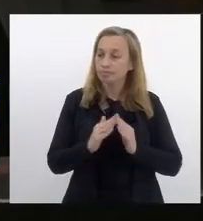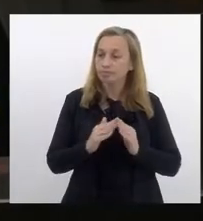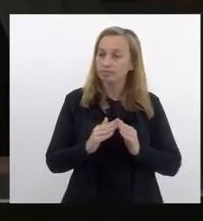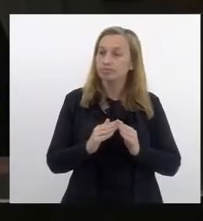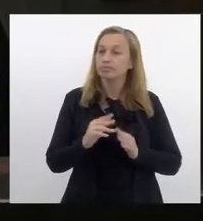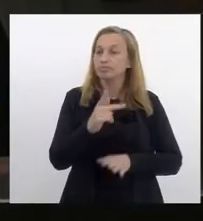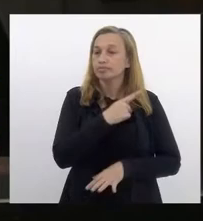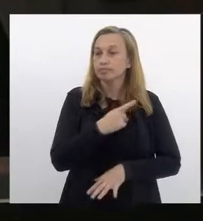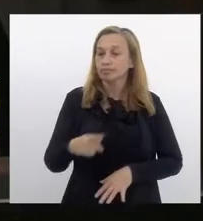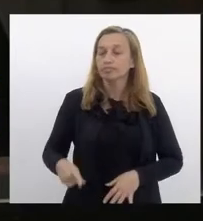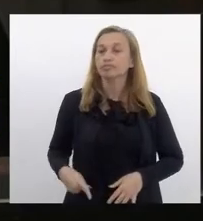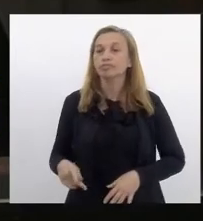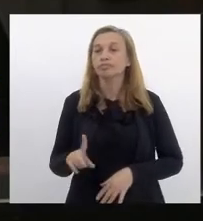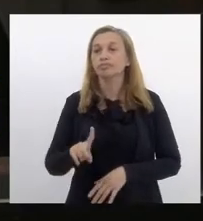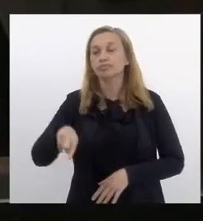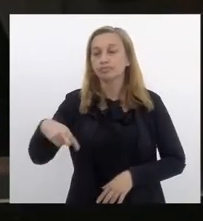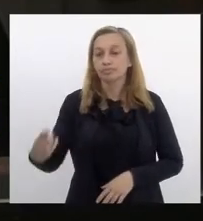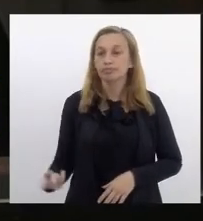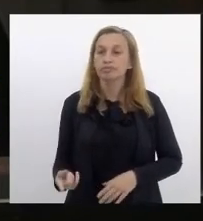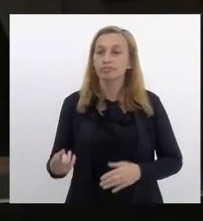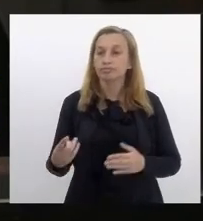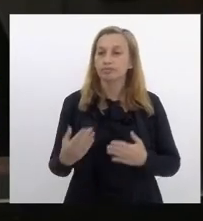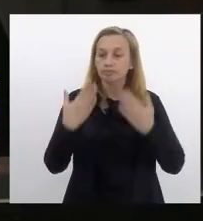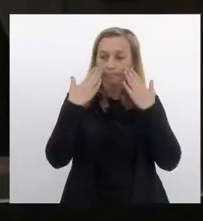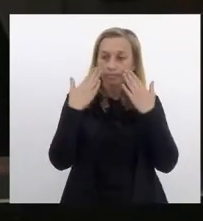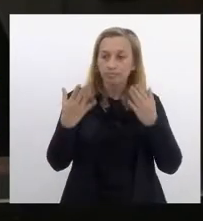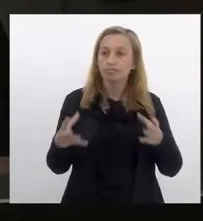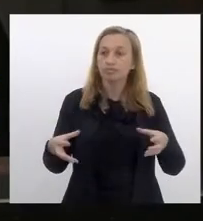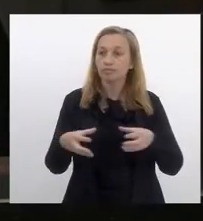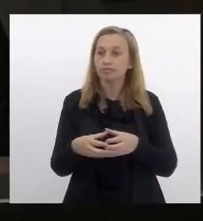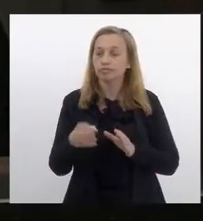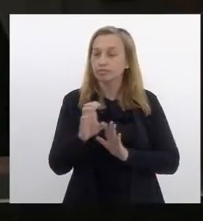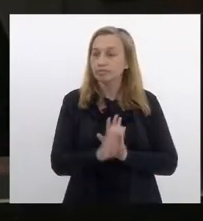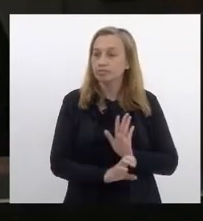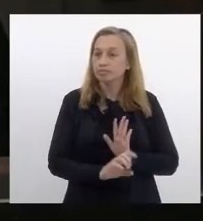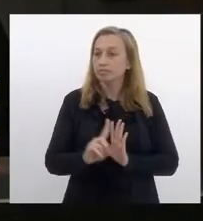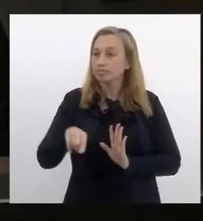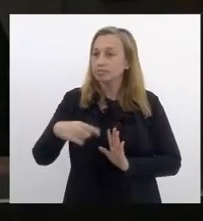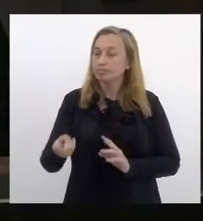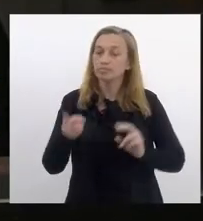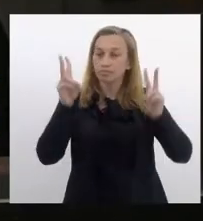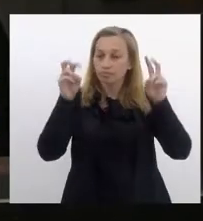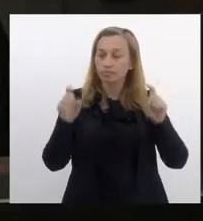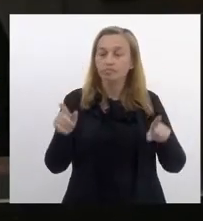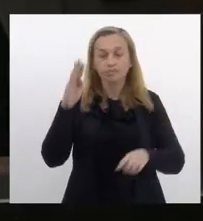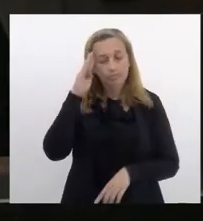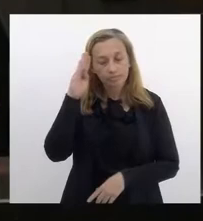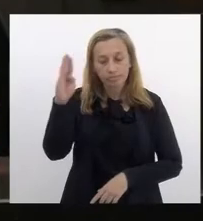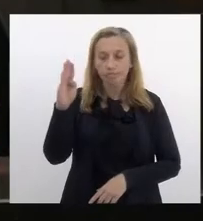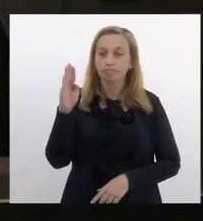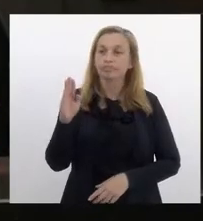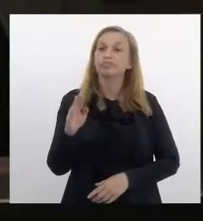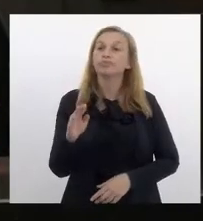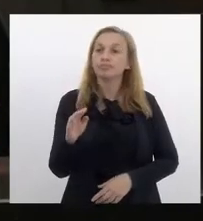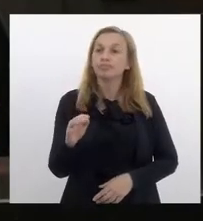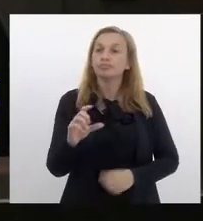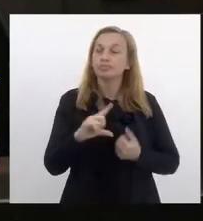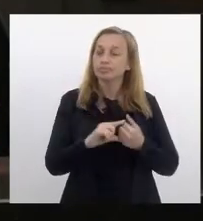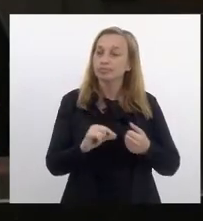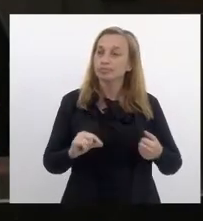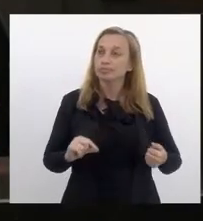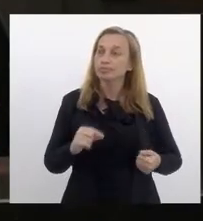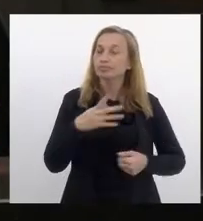Casa. Apresentei uma outra conjunto de emendas sobre outros temas, principalmente pelo